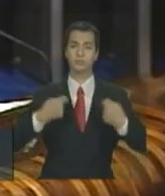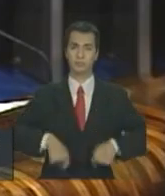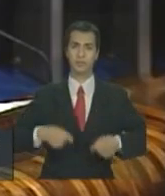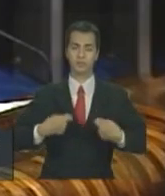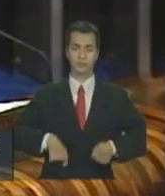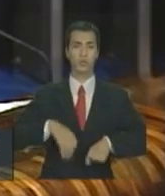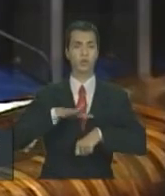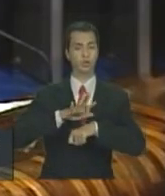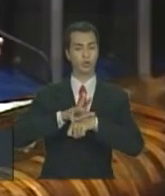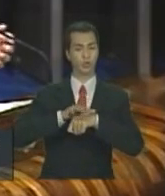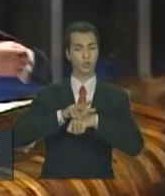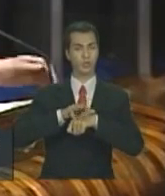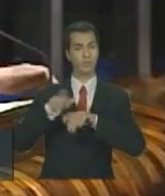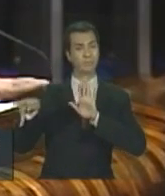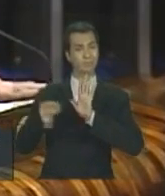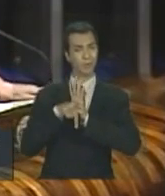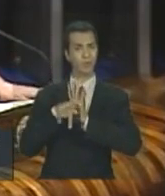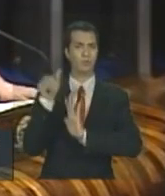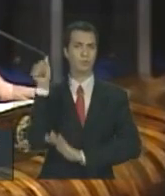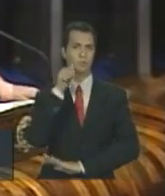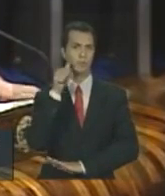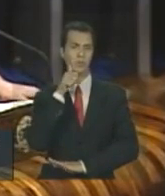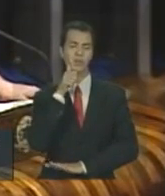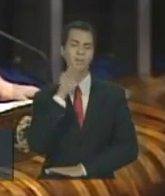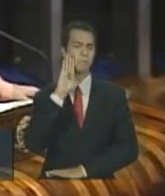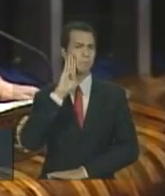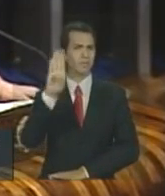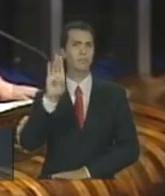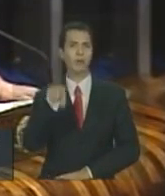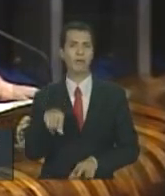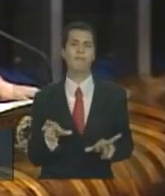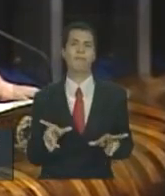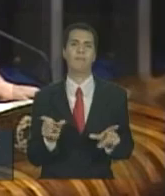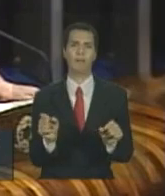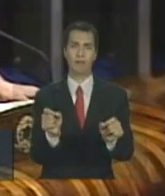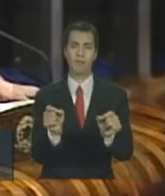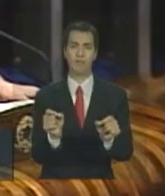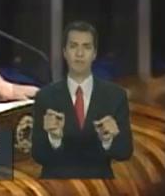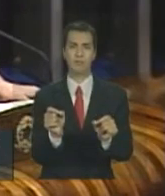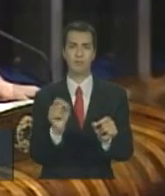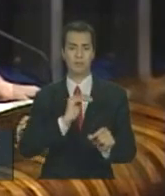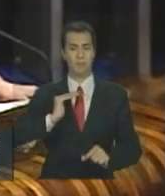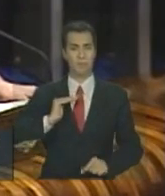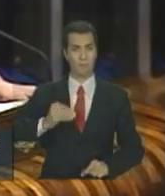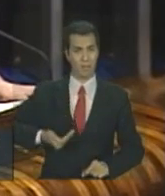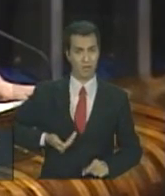doenças referentes à mulher, principalmente o câncer de mama e de colo de útero.